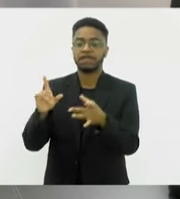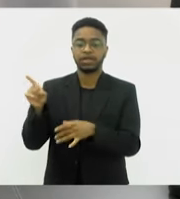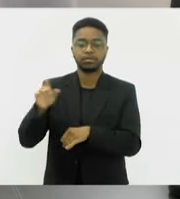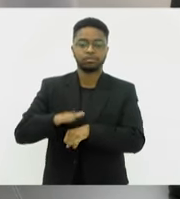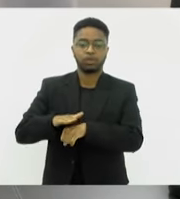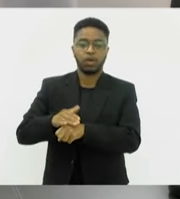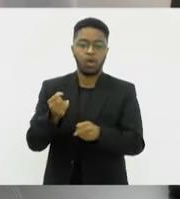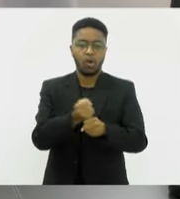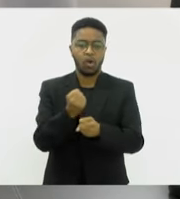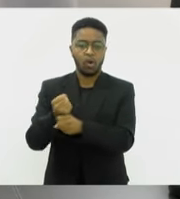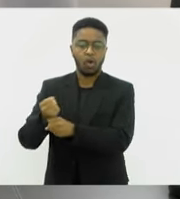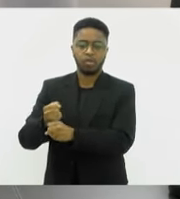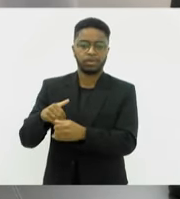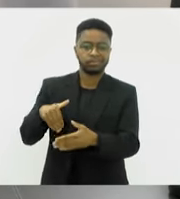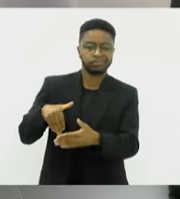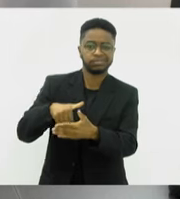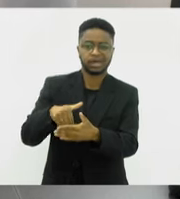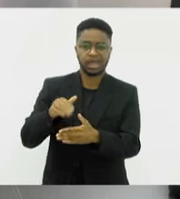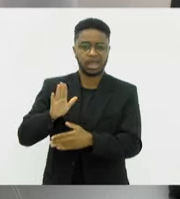tem limite, né?